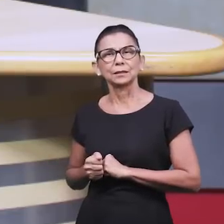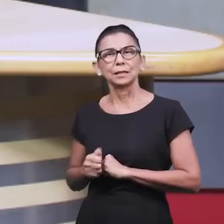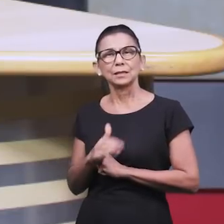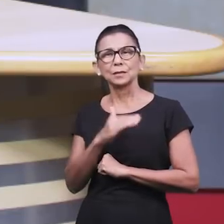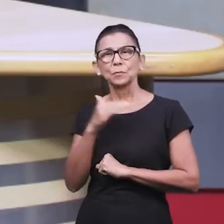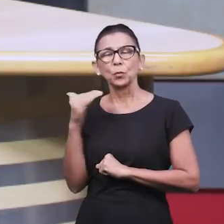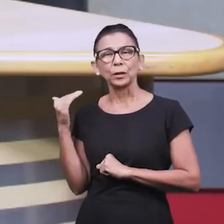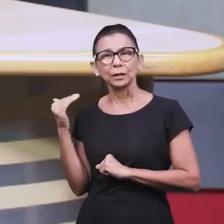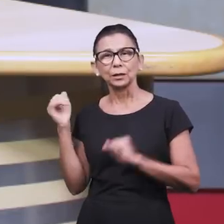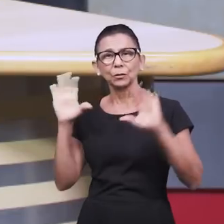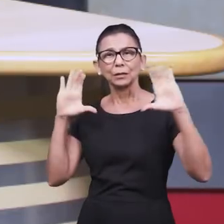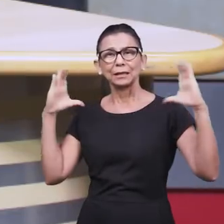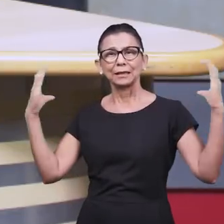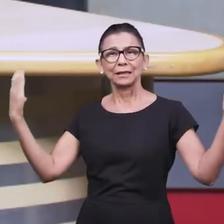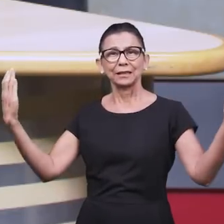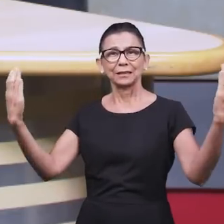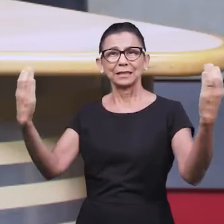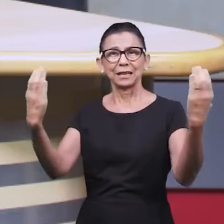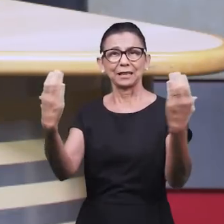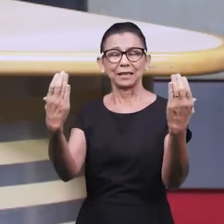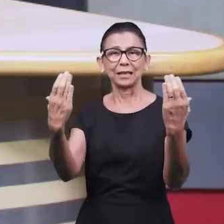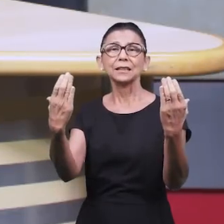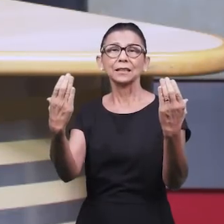as fogueiras,